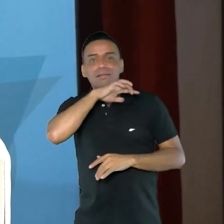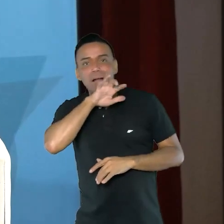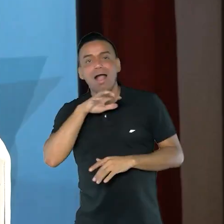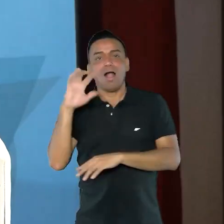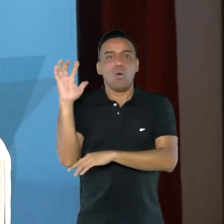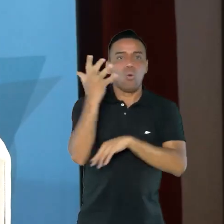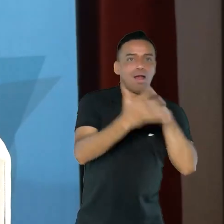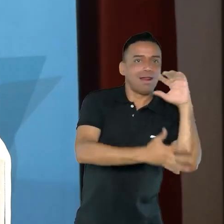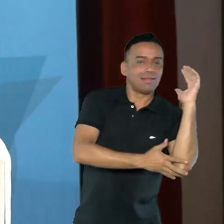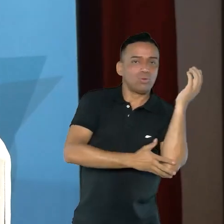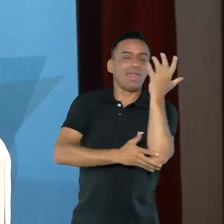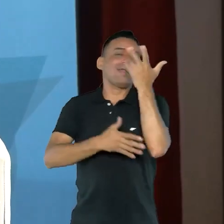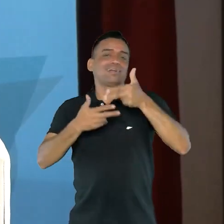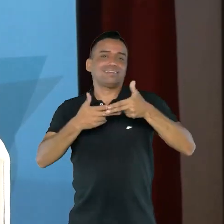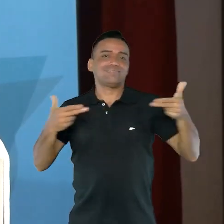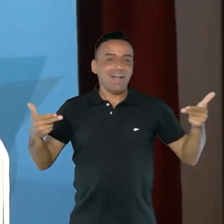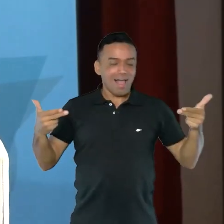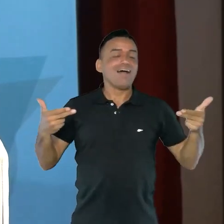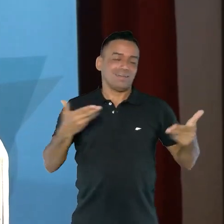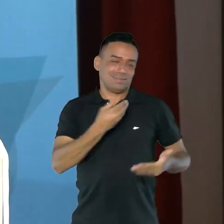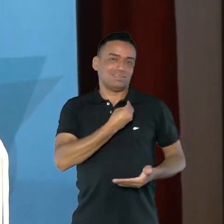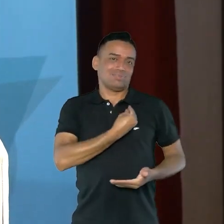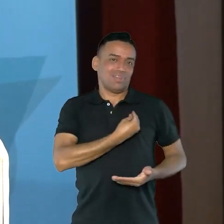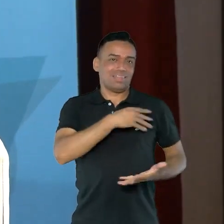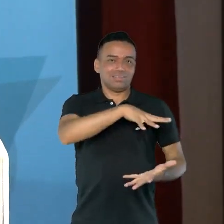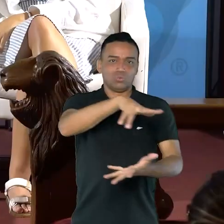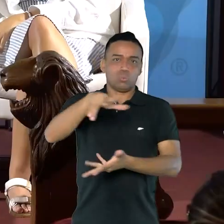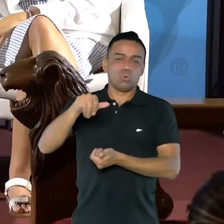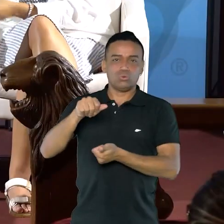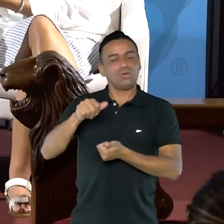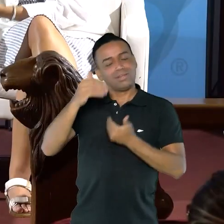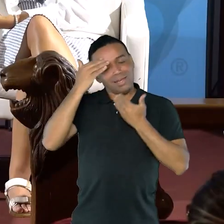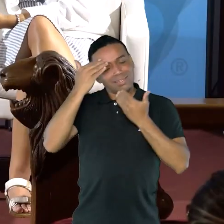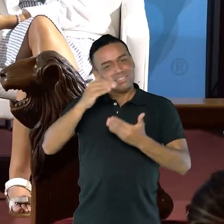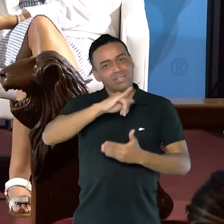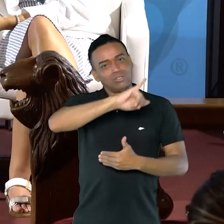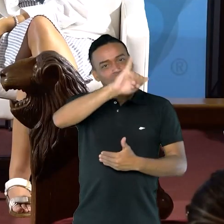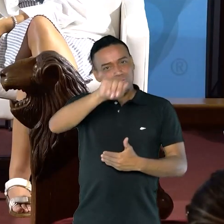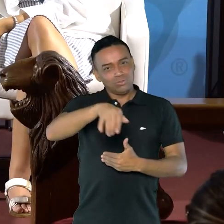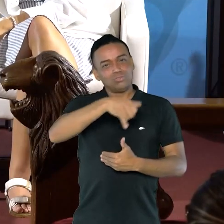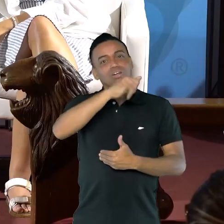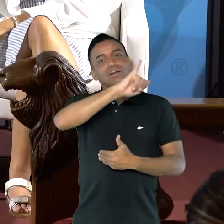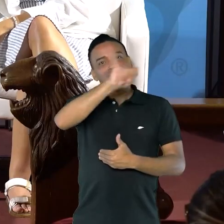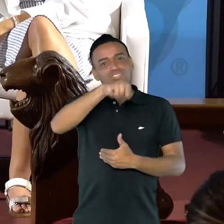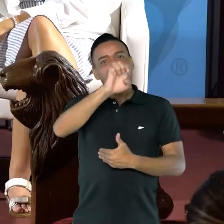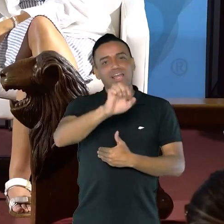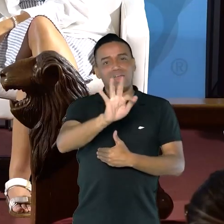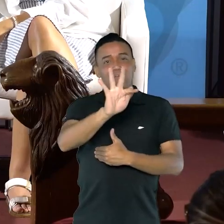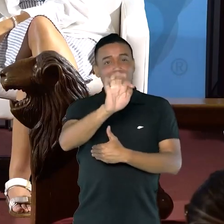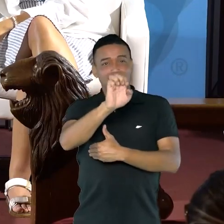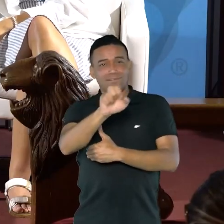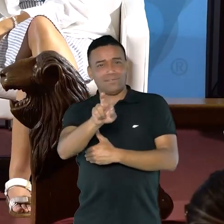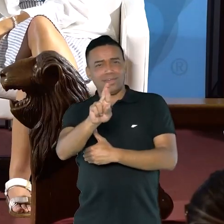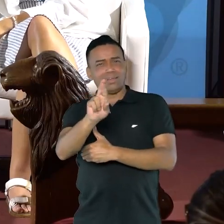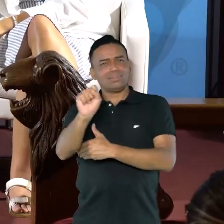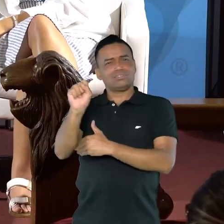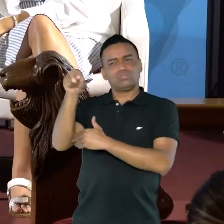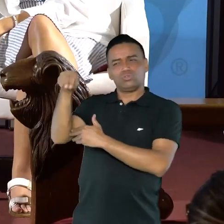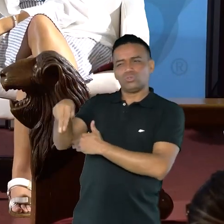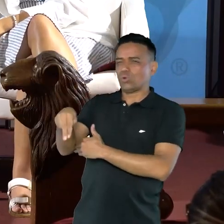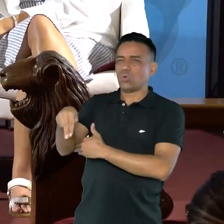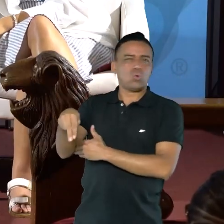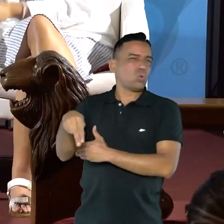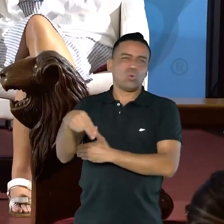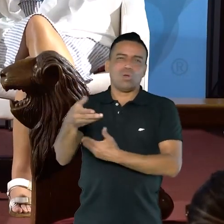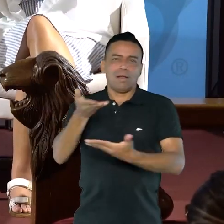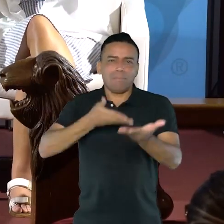que caminha a nossa relação amorosa. Queria muito agradecer ao Jefferson pela condução